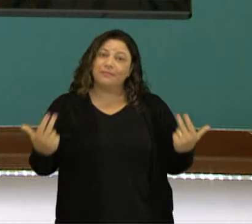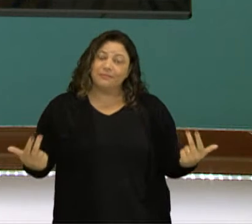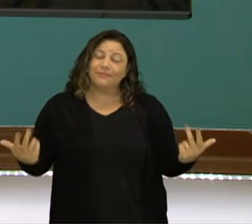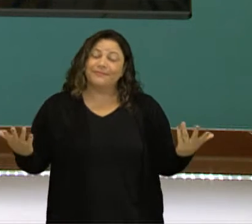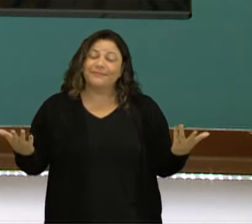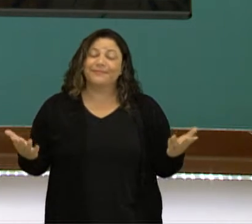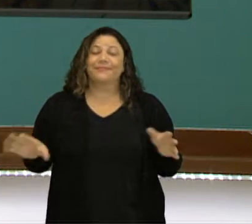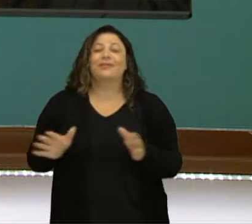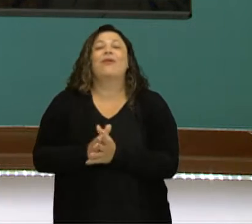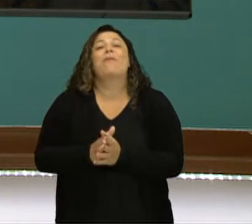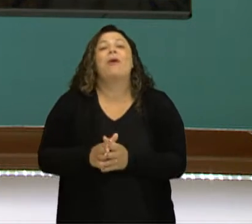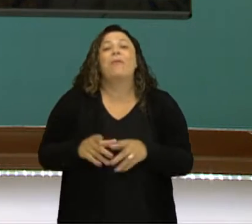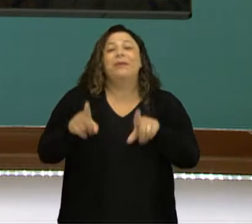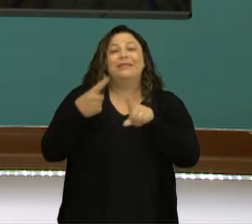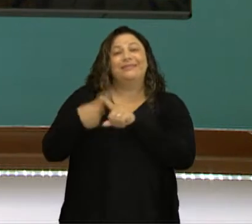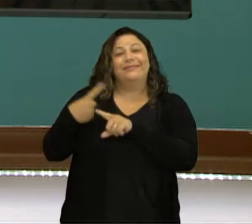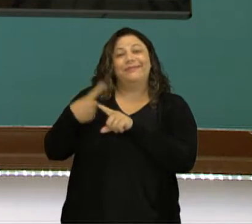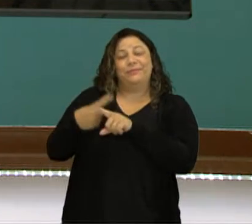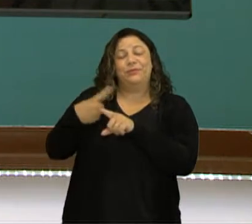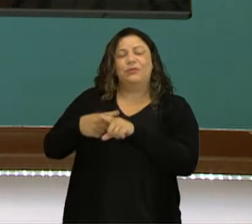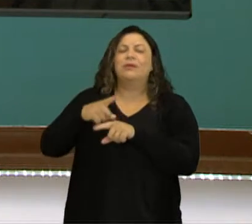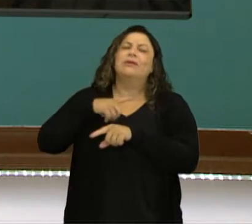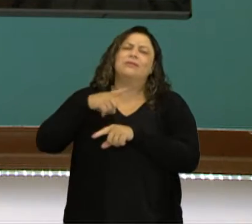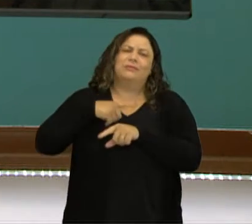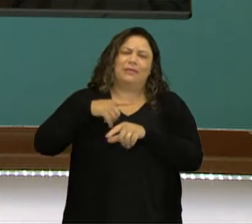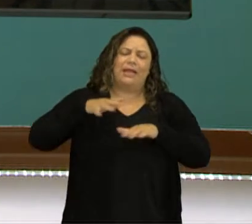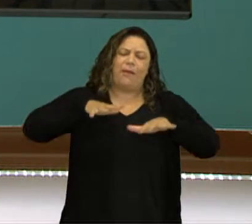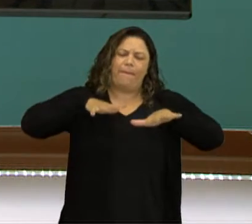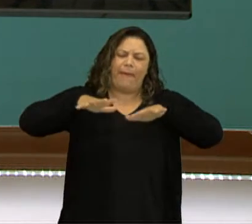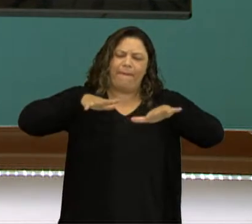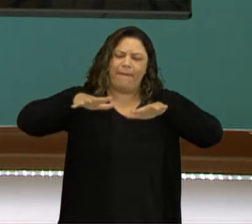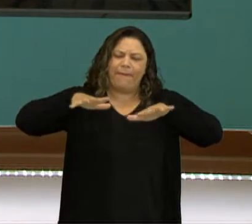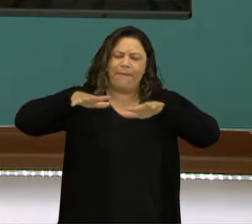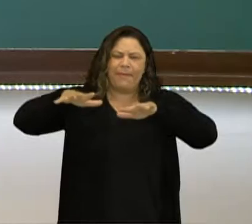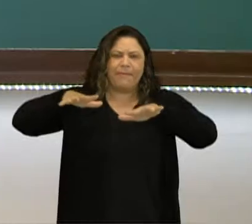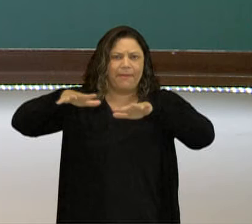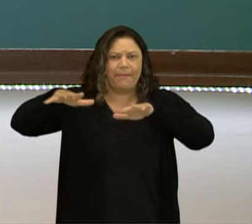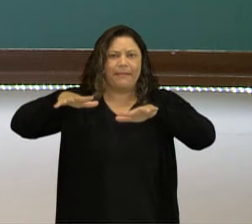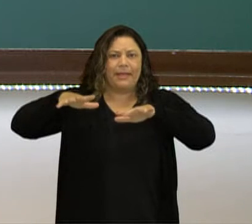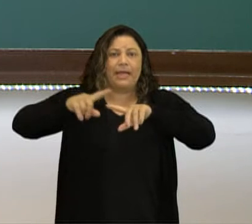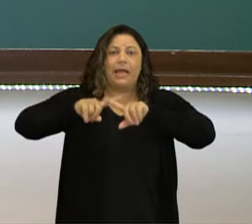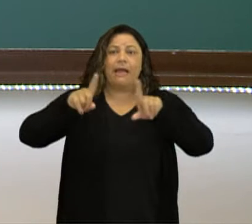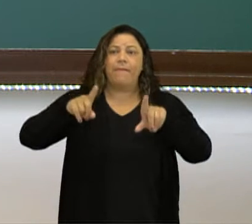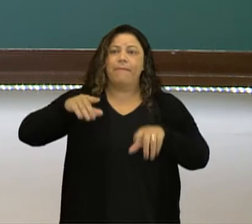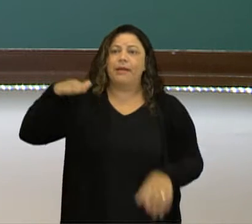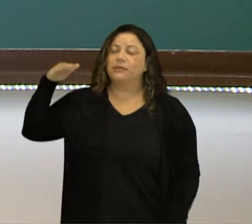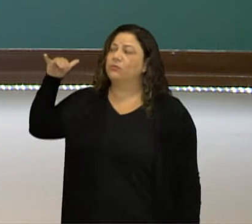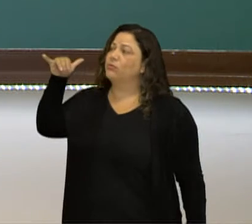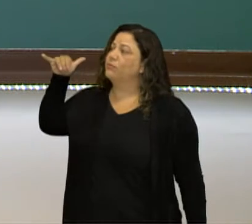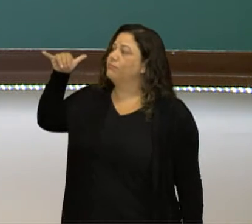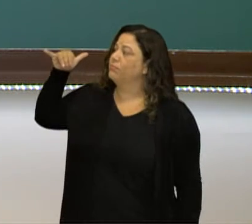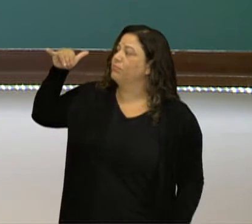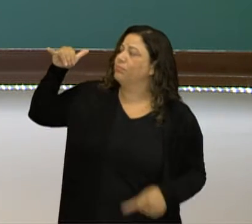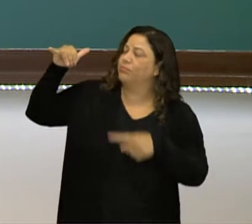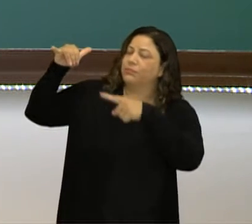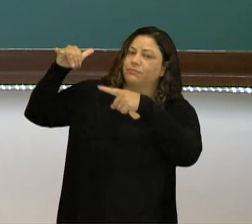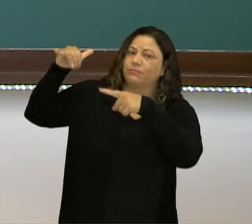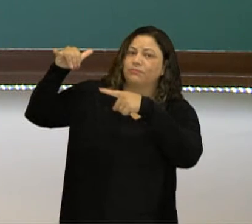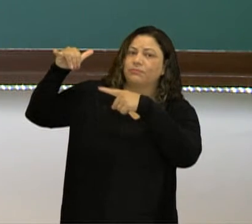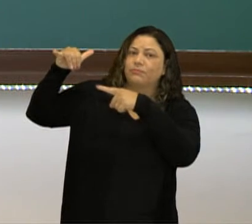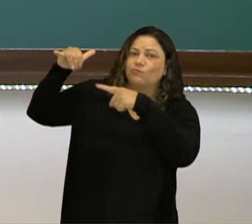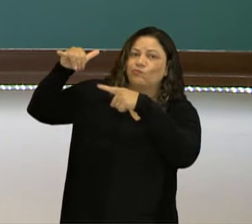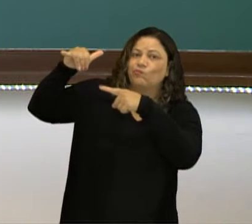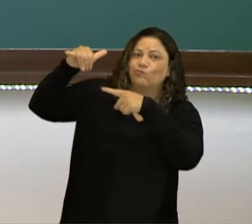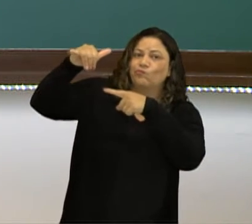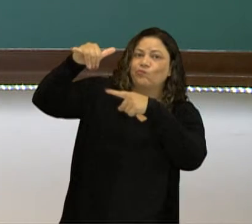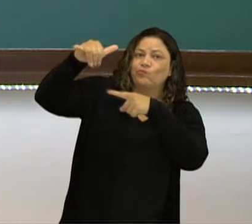situação meteorológica, existe, né, algumas perturbações no meio do caminho. Mas quando ele está com velocidade constante, velocidade de cruzeiro,